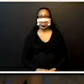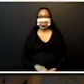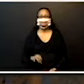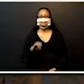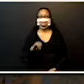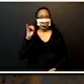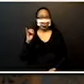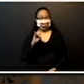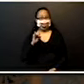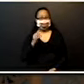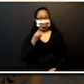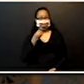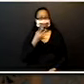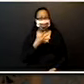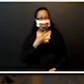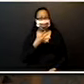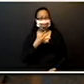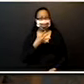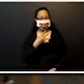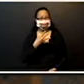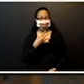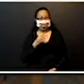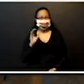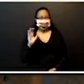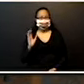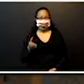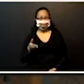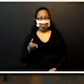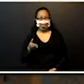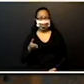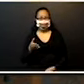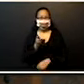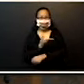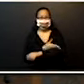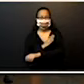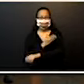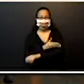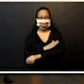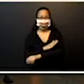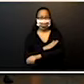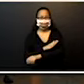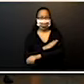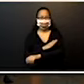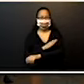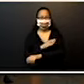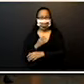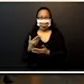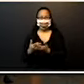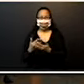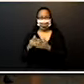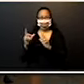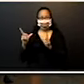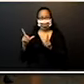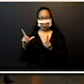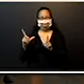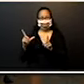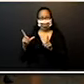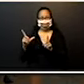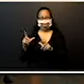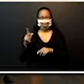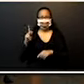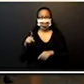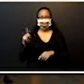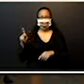Olá, meninos, tudo bem? E aí, já se acostumaram a assistir as nossas aulas pela TV? A ver a professora